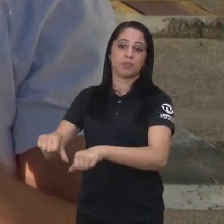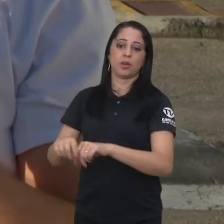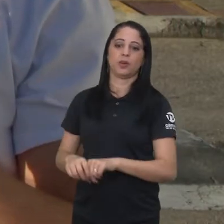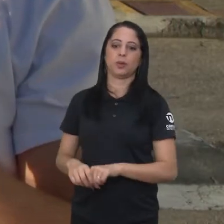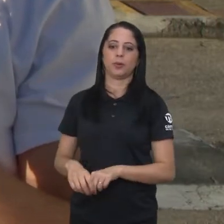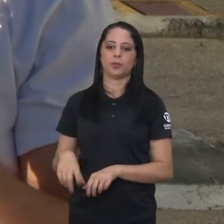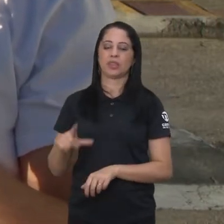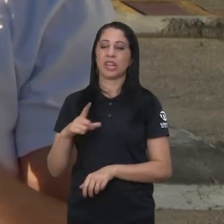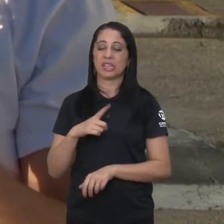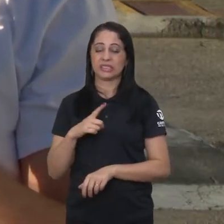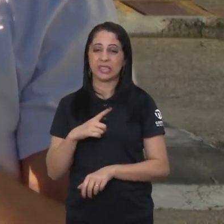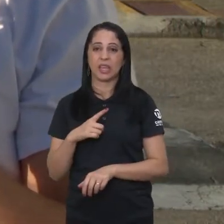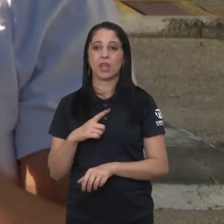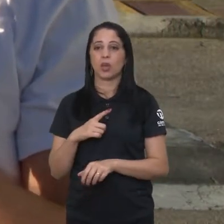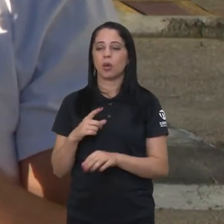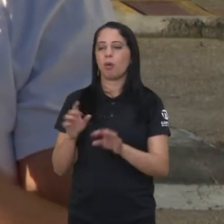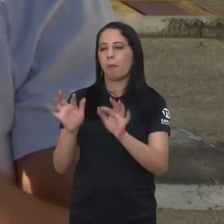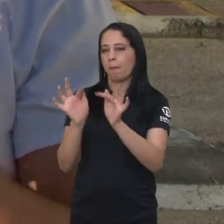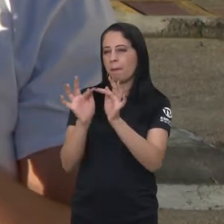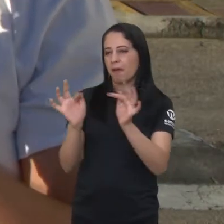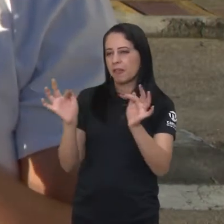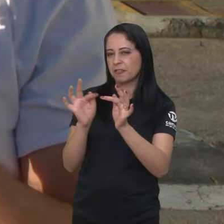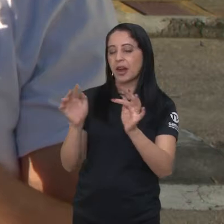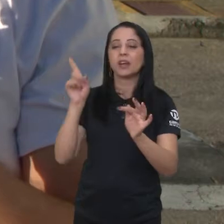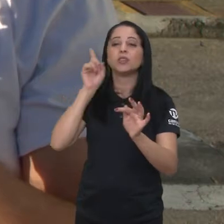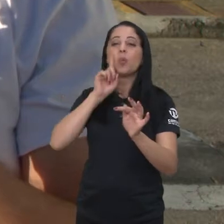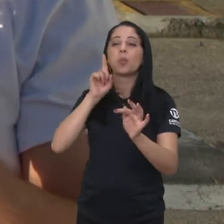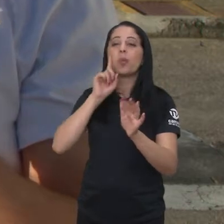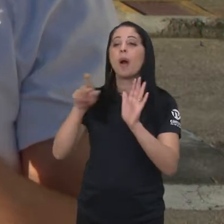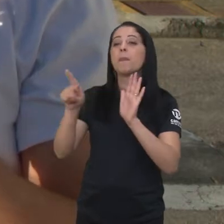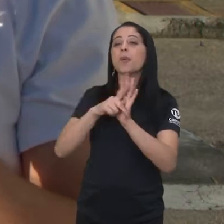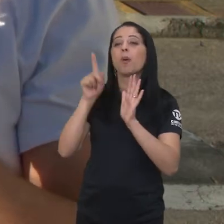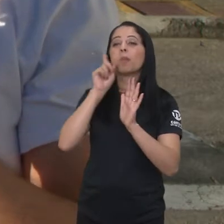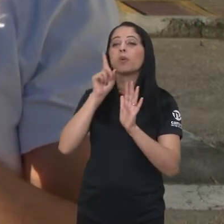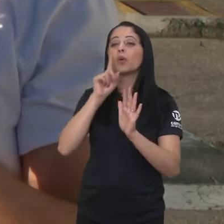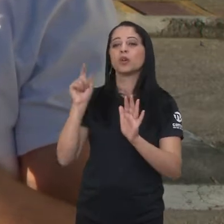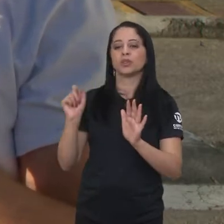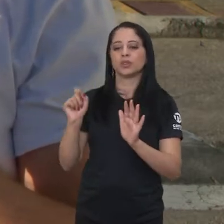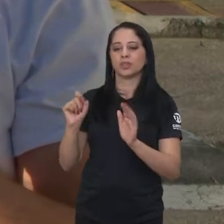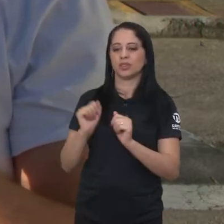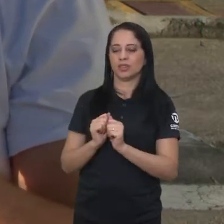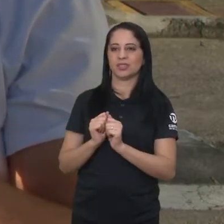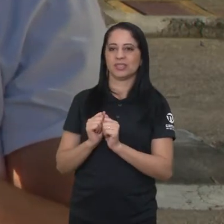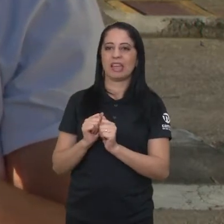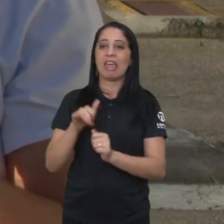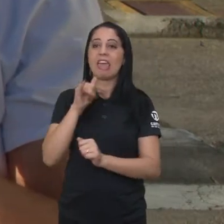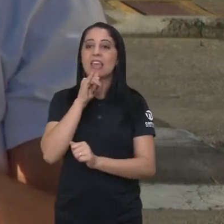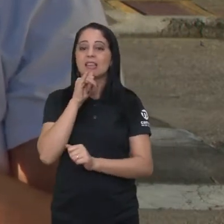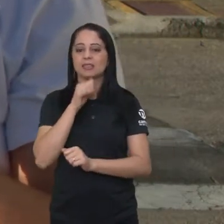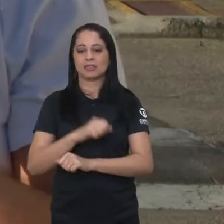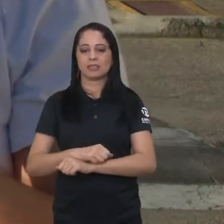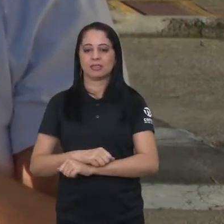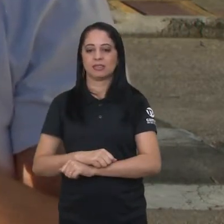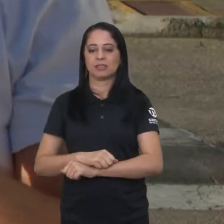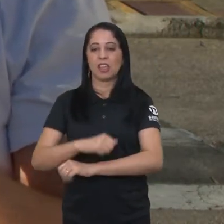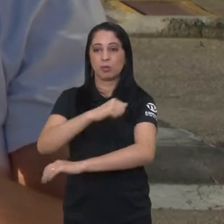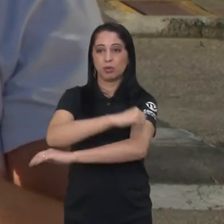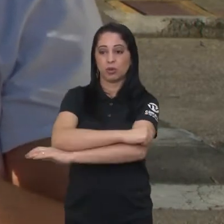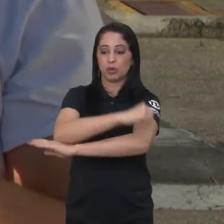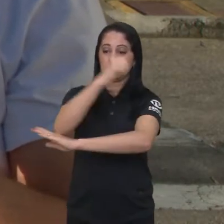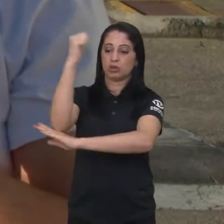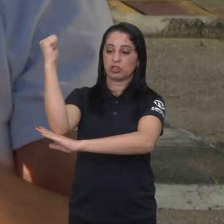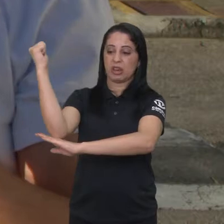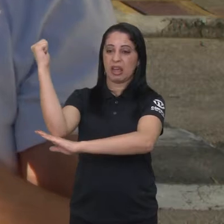inclusive, que é muito comentada nos Estados Unidos principalmente, que é a teoria das janelas quebradas. Que diz